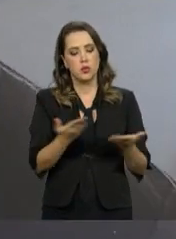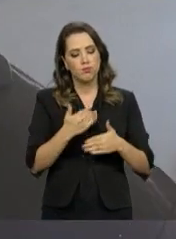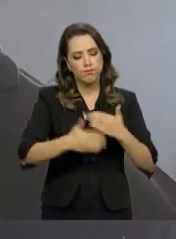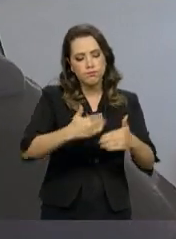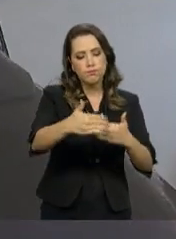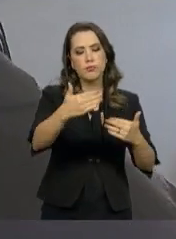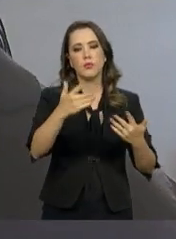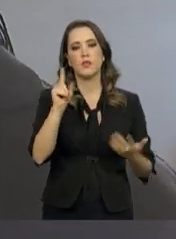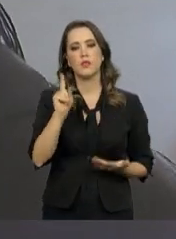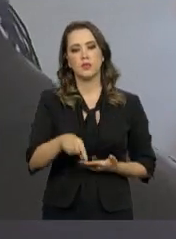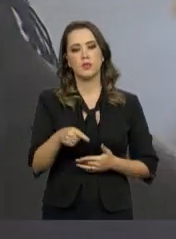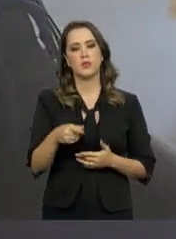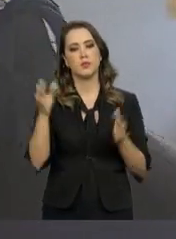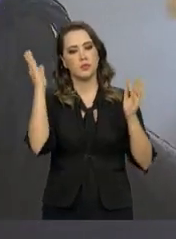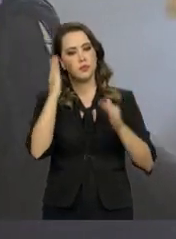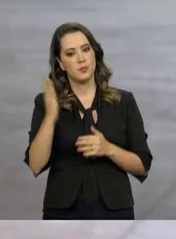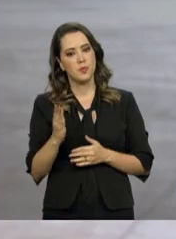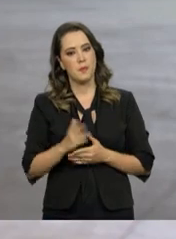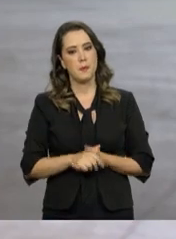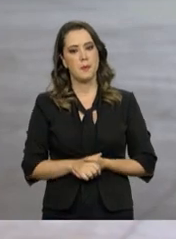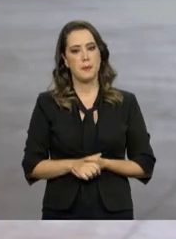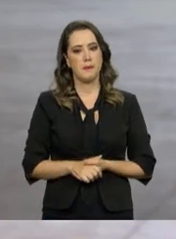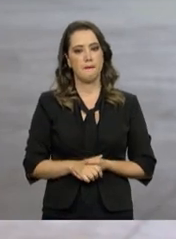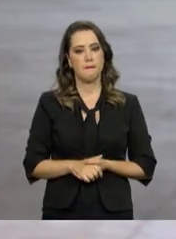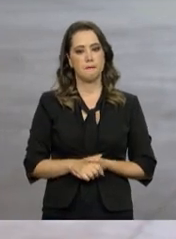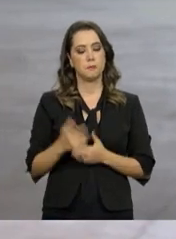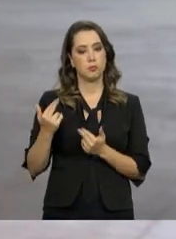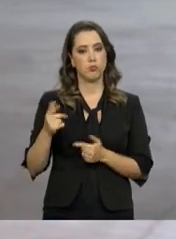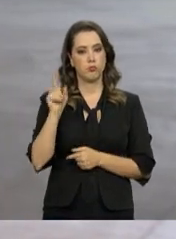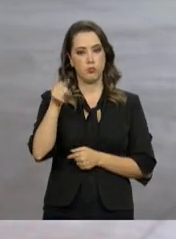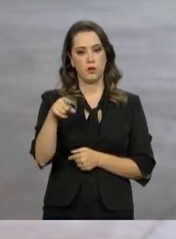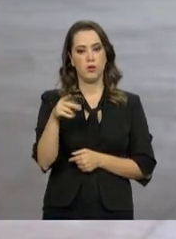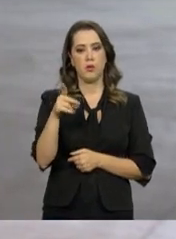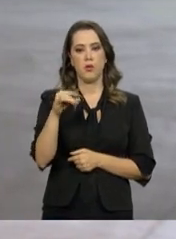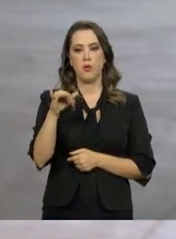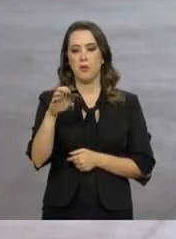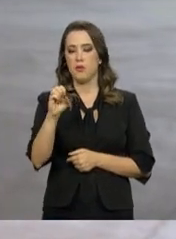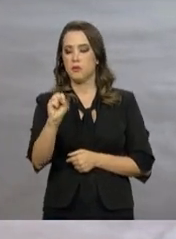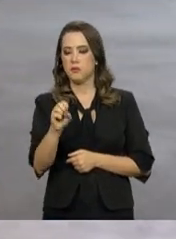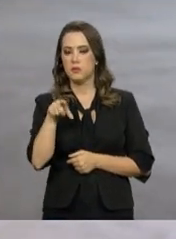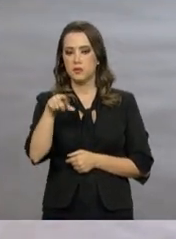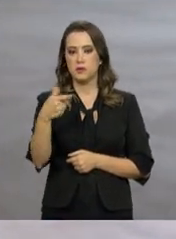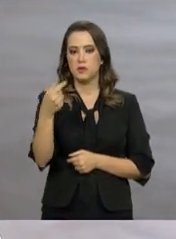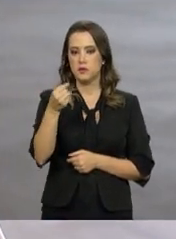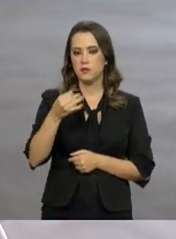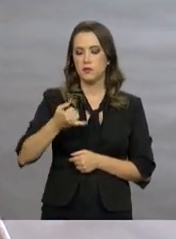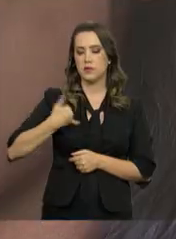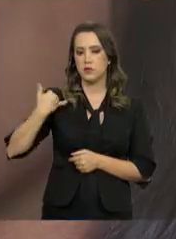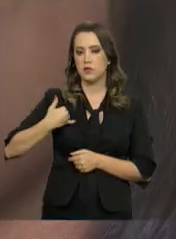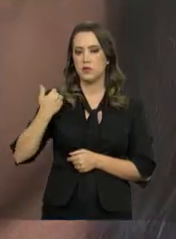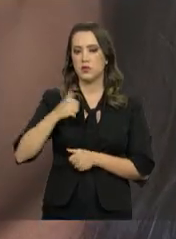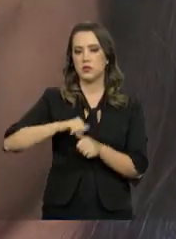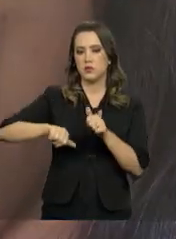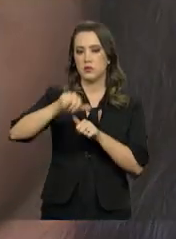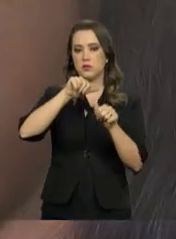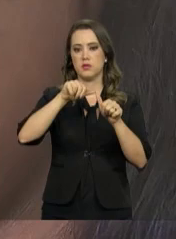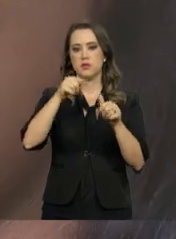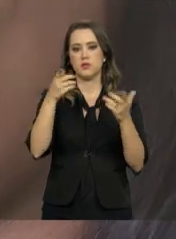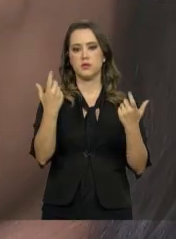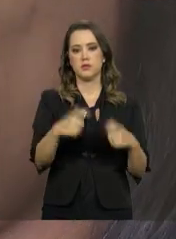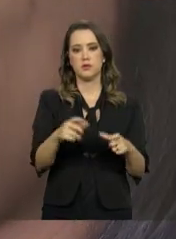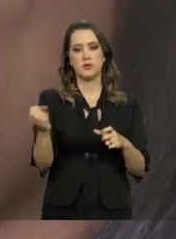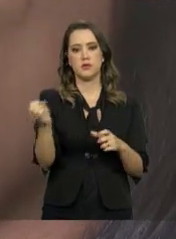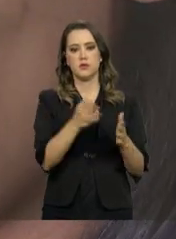disse aqui em Brasília. Assim como Raquel, Deise, de 20 anos, é uma das pessoas que foram transferidas em uma